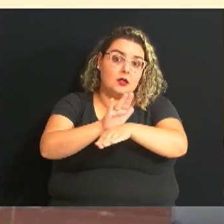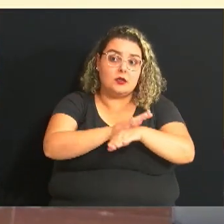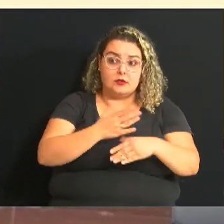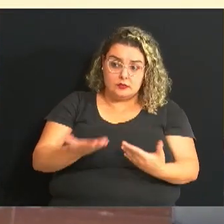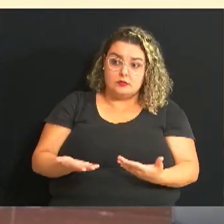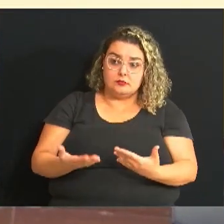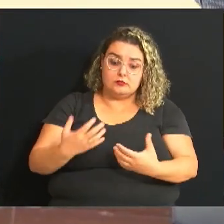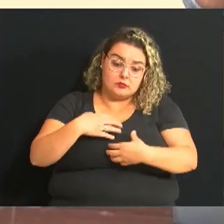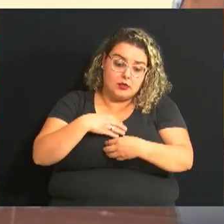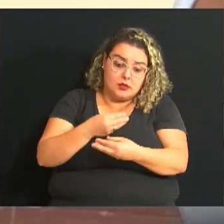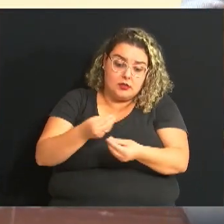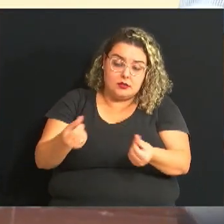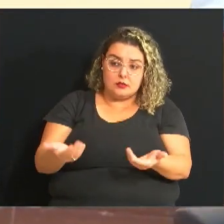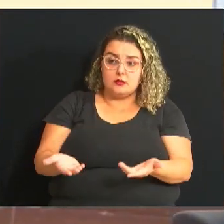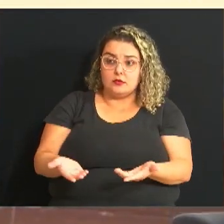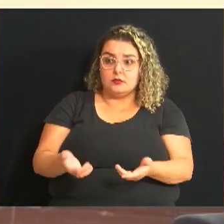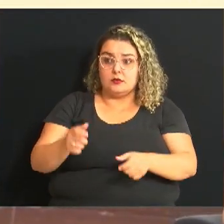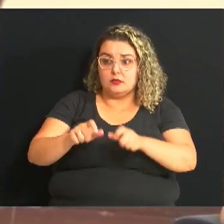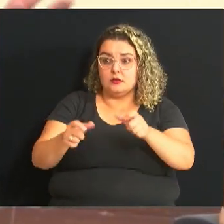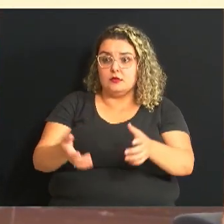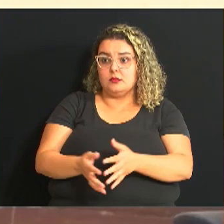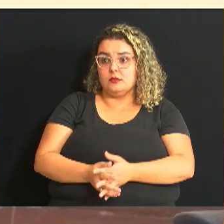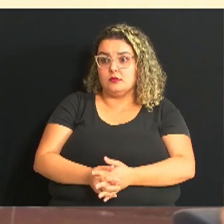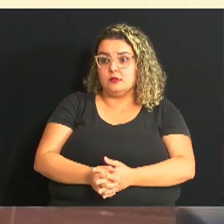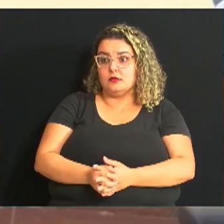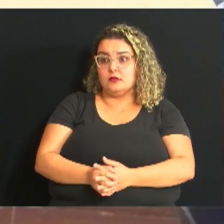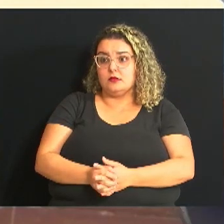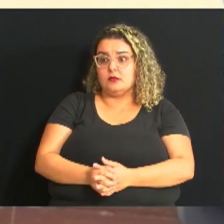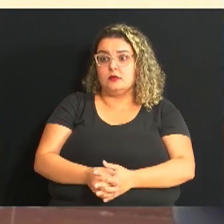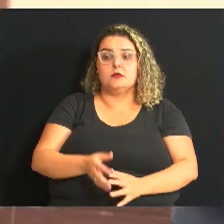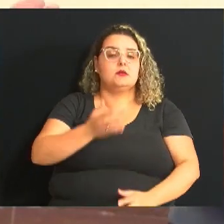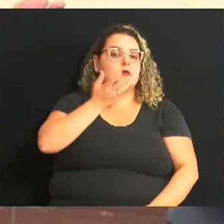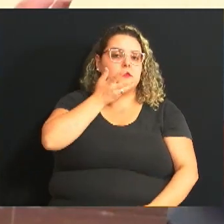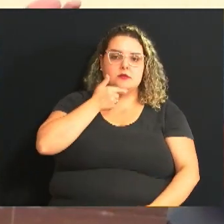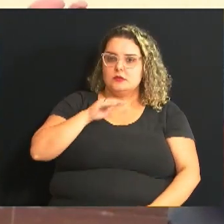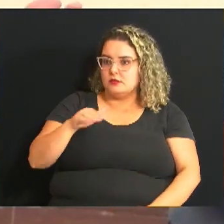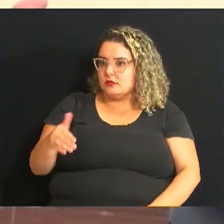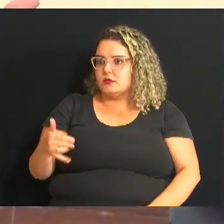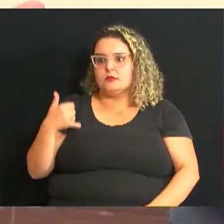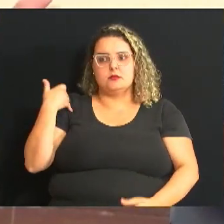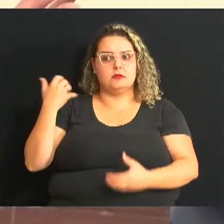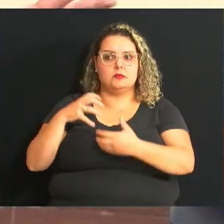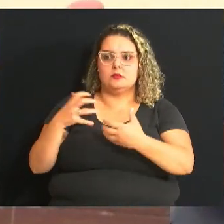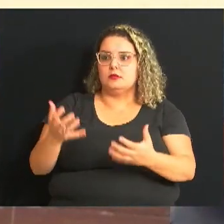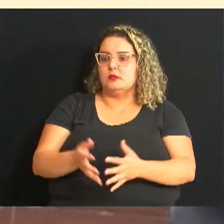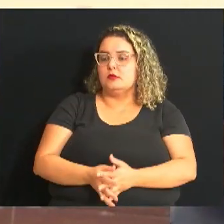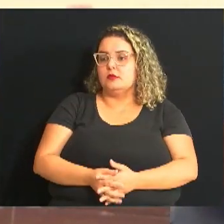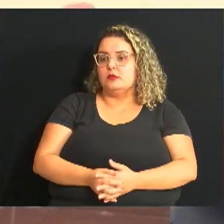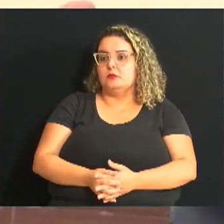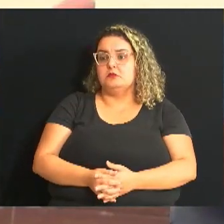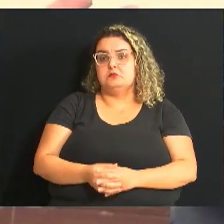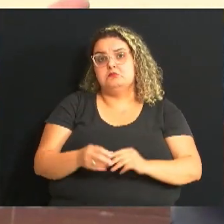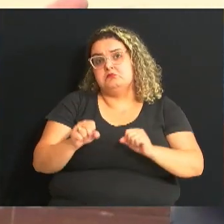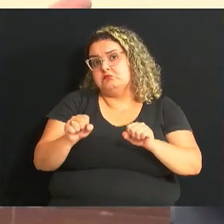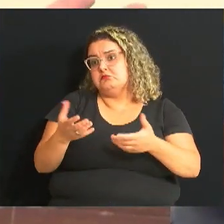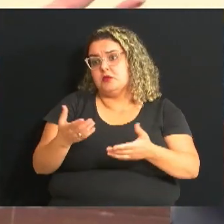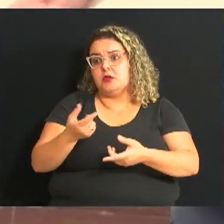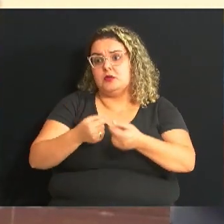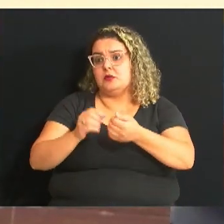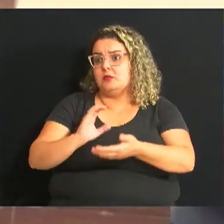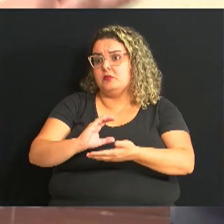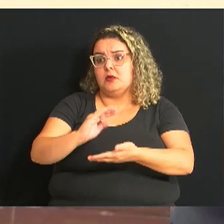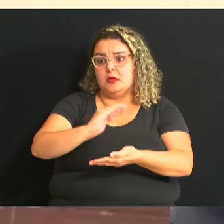sensível a essas pessoas, né? Sejam elas crianças ou idosos, ou até pode destinar uma parte